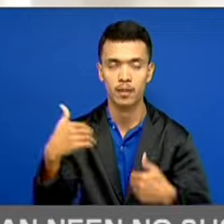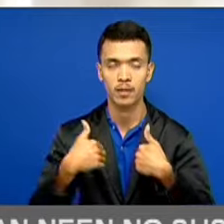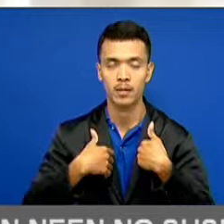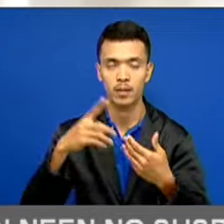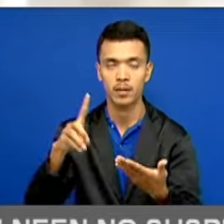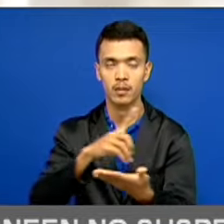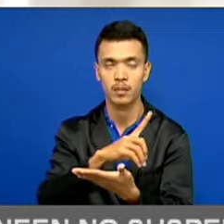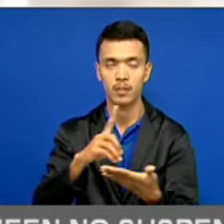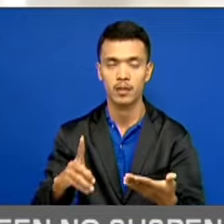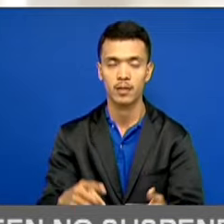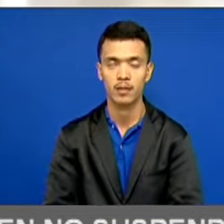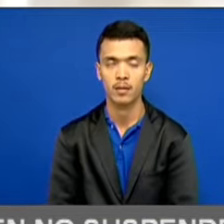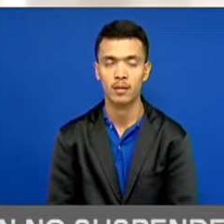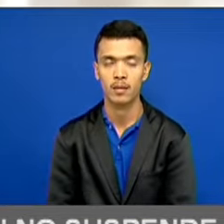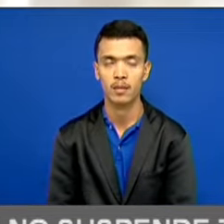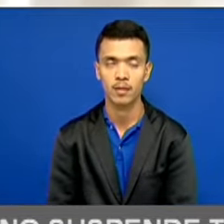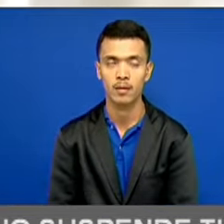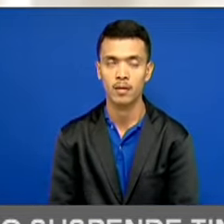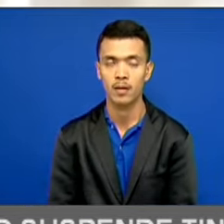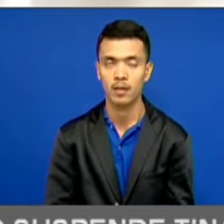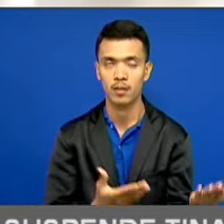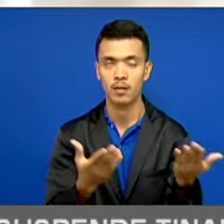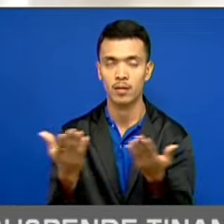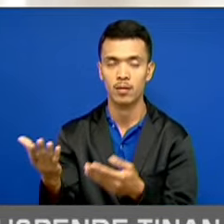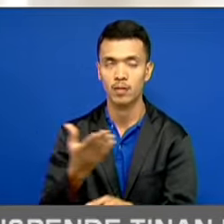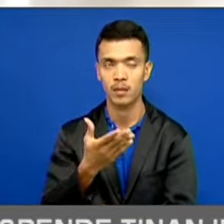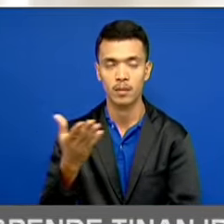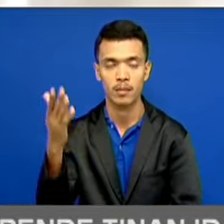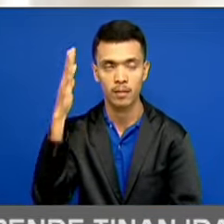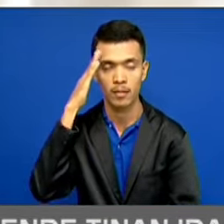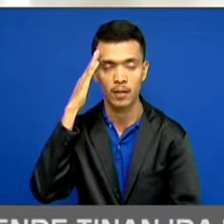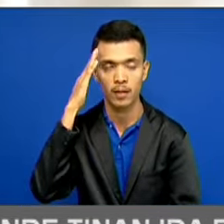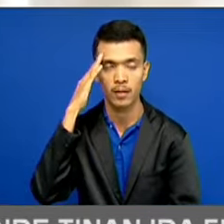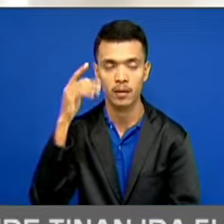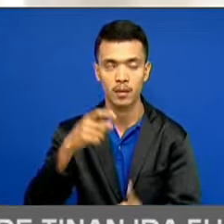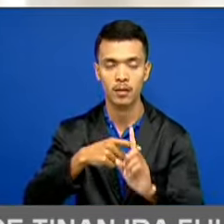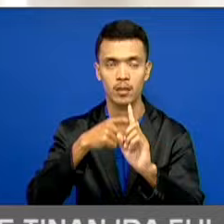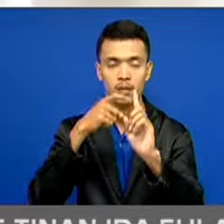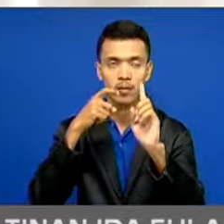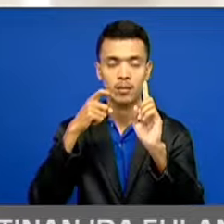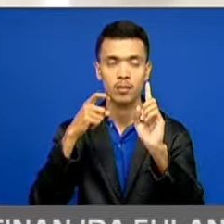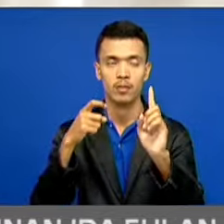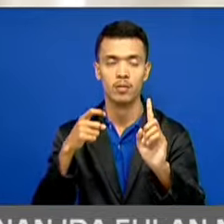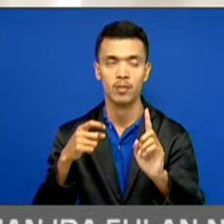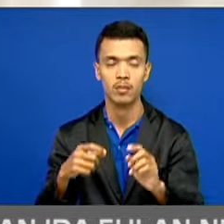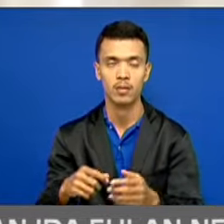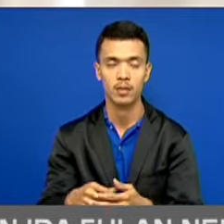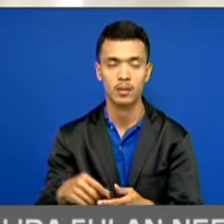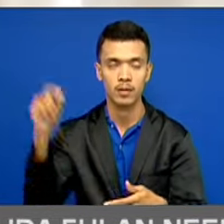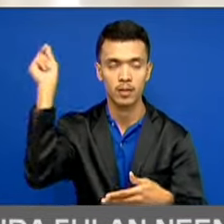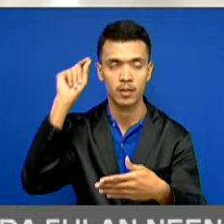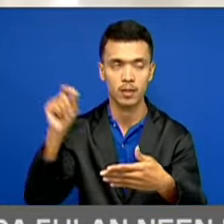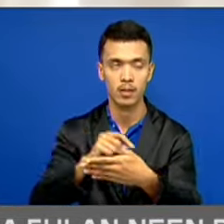atendimento. E também em Malucira, a Usei Lorita Botseira vai ter a intervenção com o secretário de